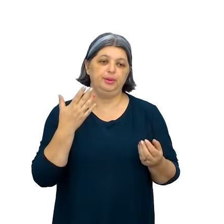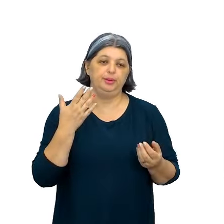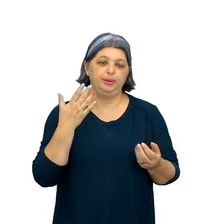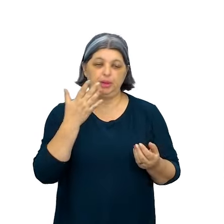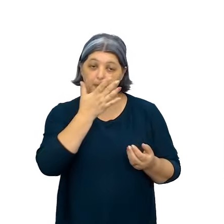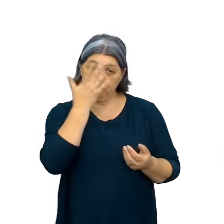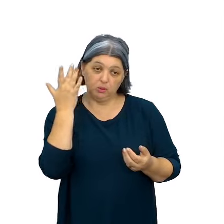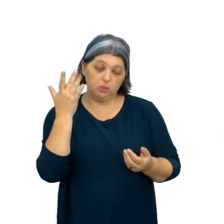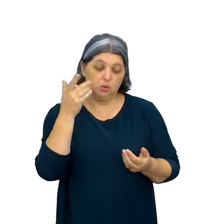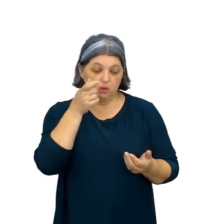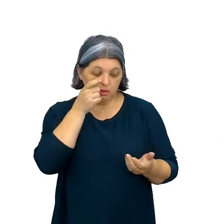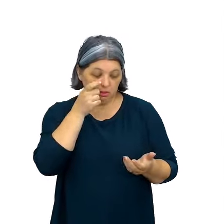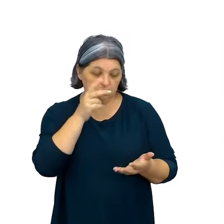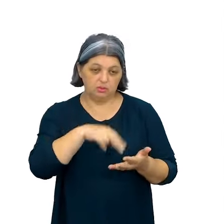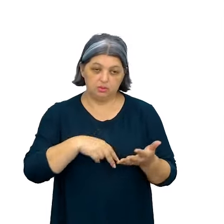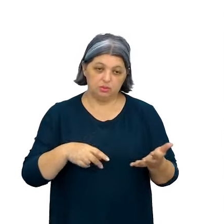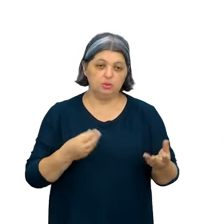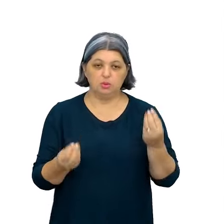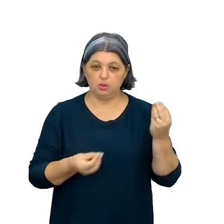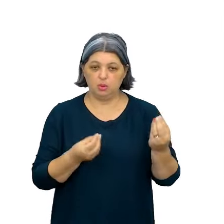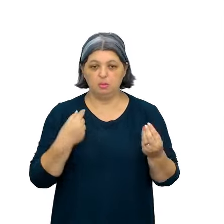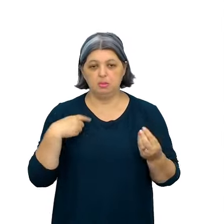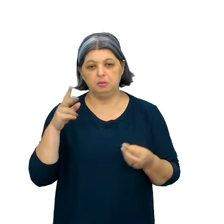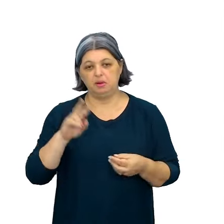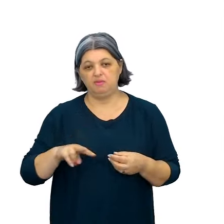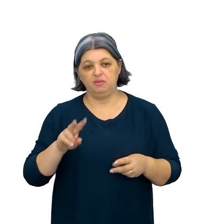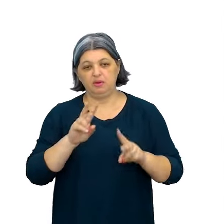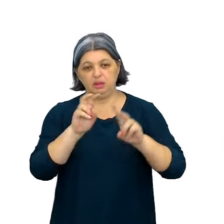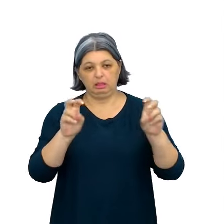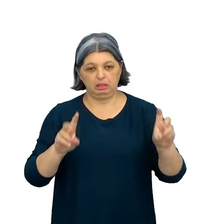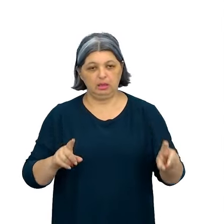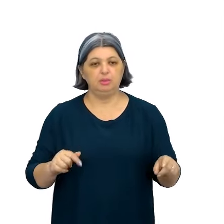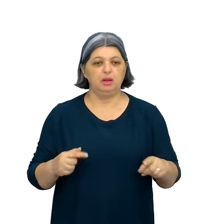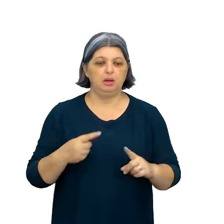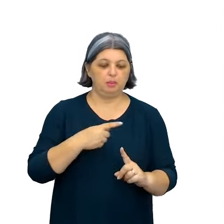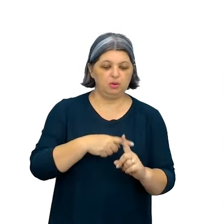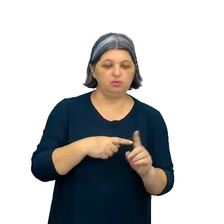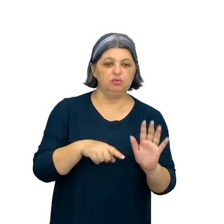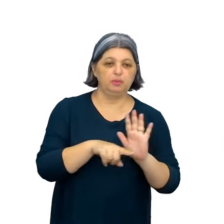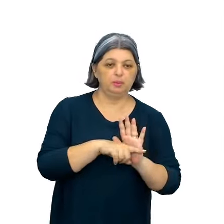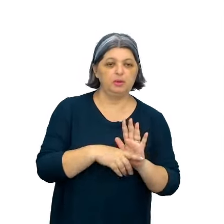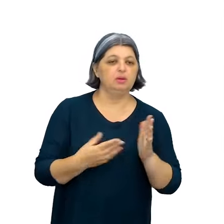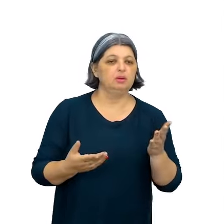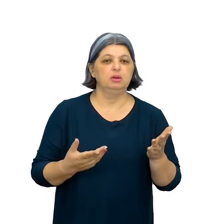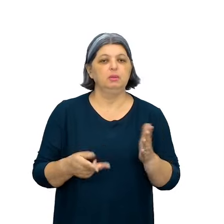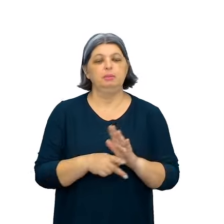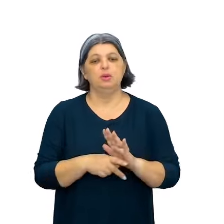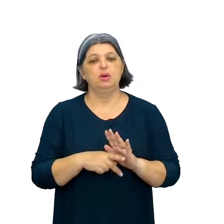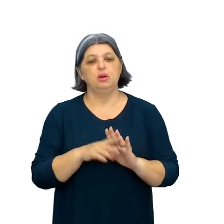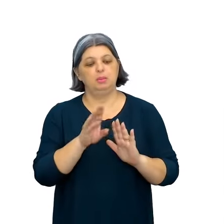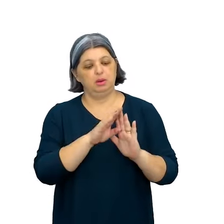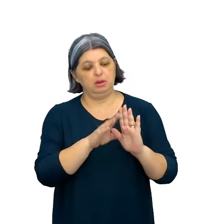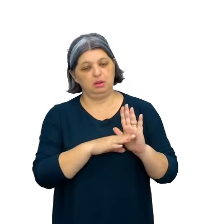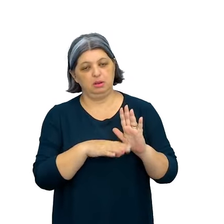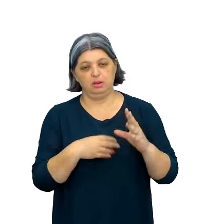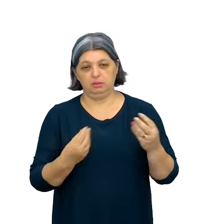e assume, e como ele valora os seus temas. Ele valora positivamente, negativamente, e que grau de adesão ele